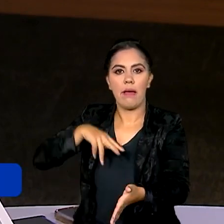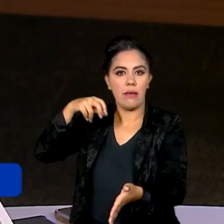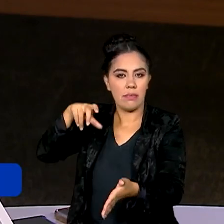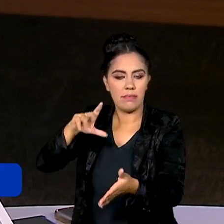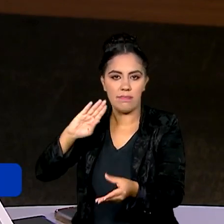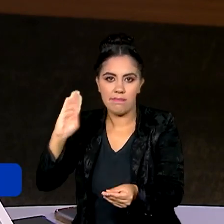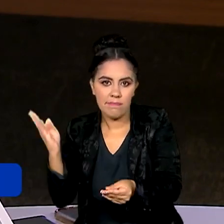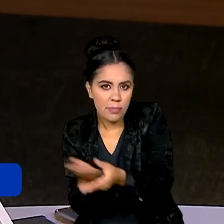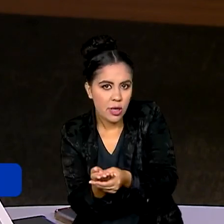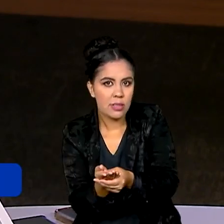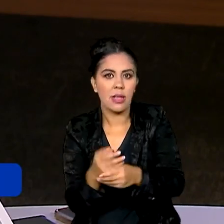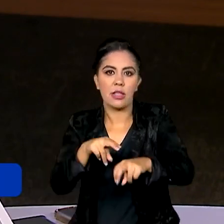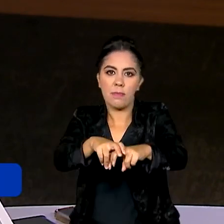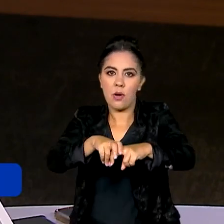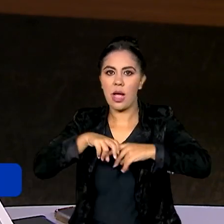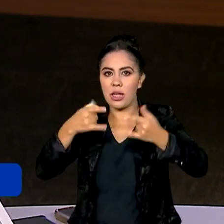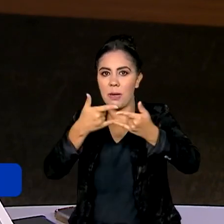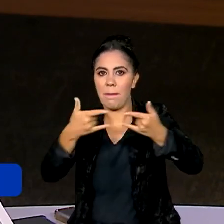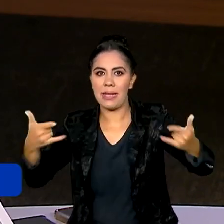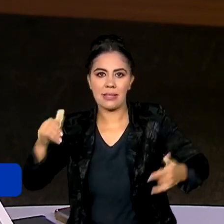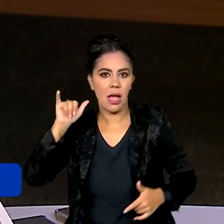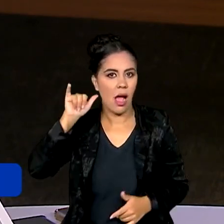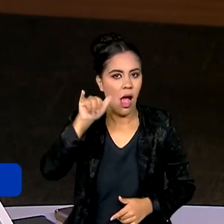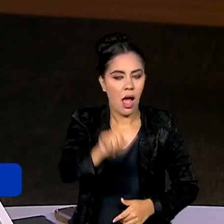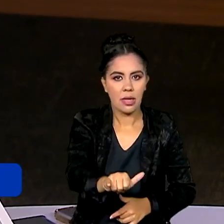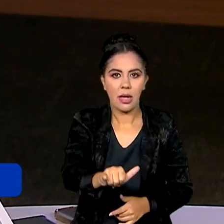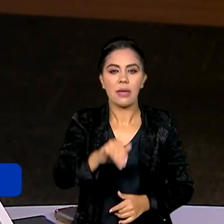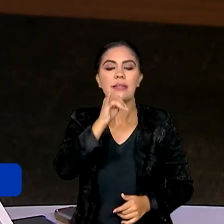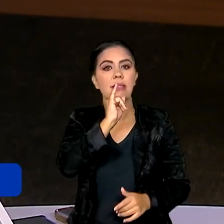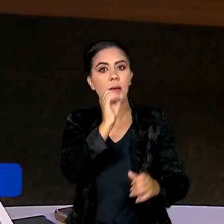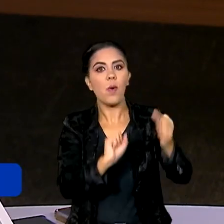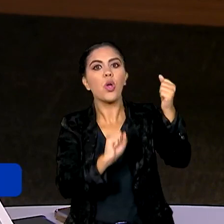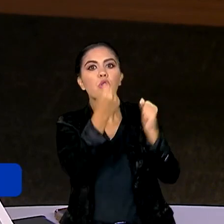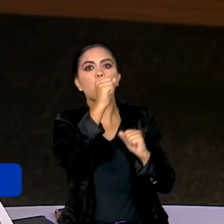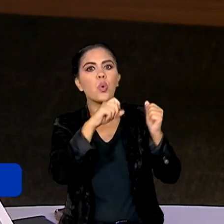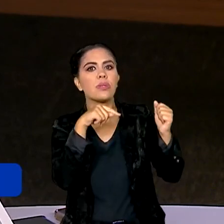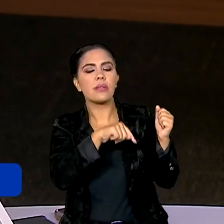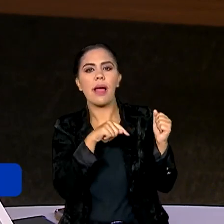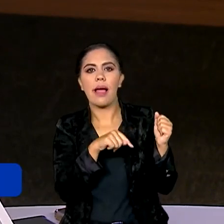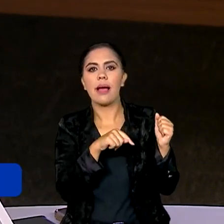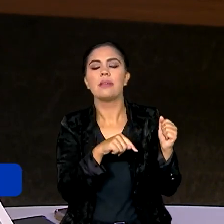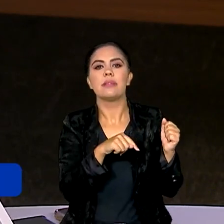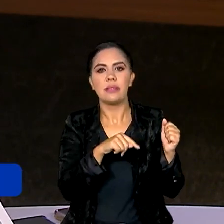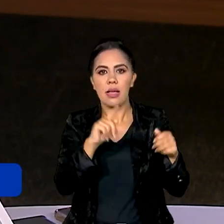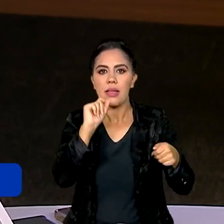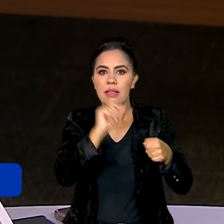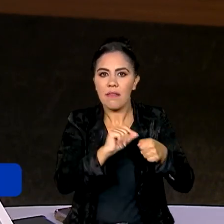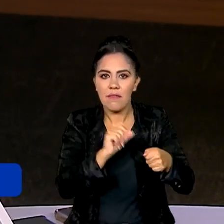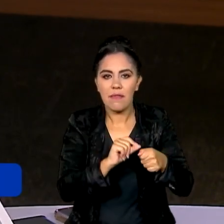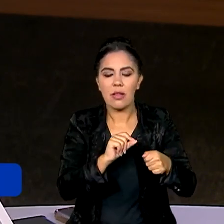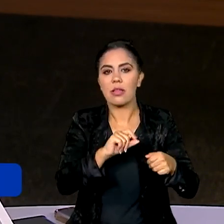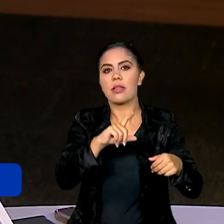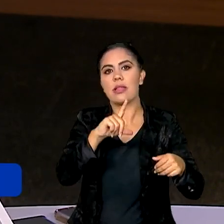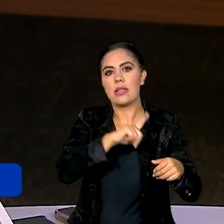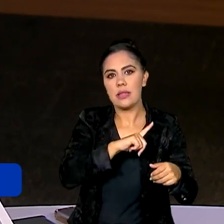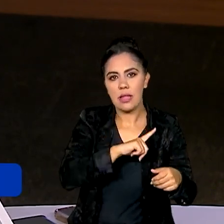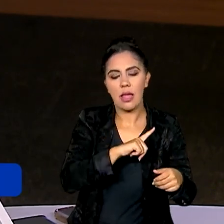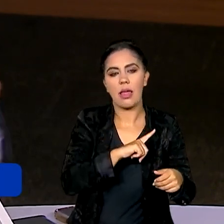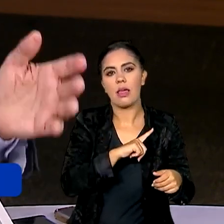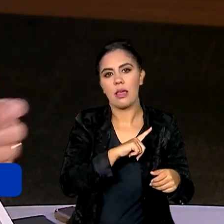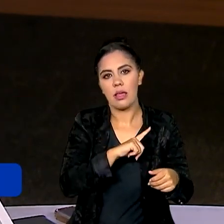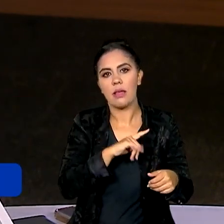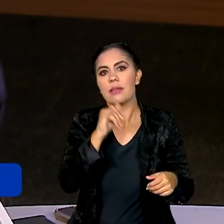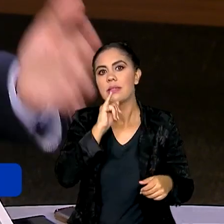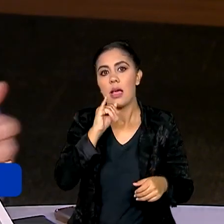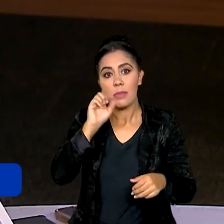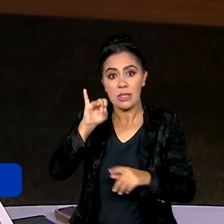aérea. Chegam a falar de uma verdadeira indústria de fabricação de ação judicial. Se um